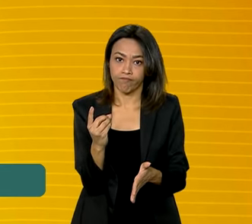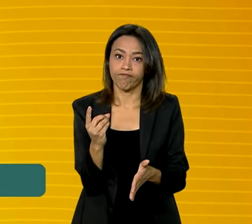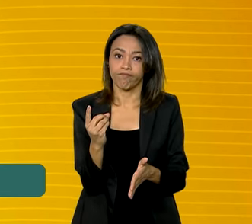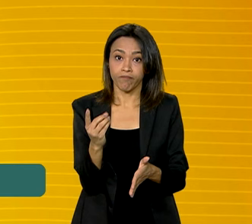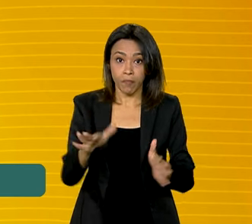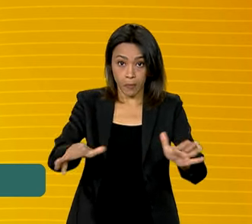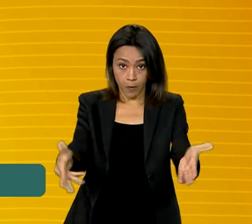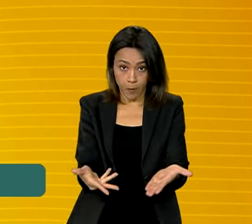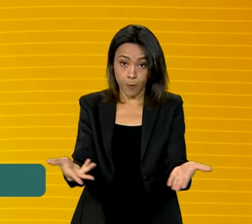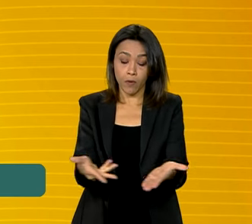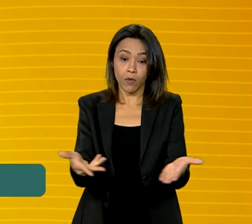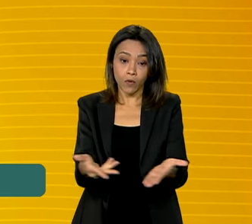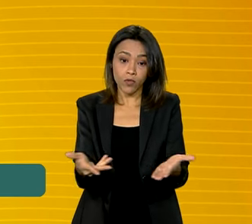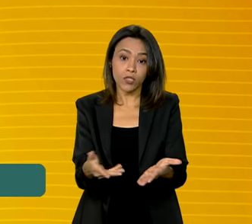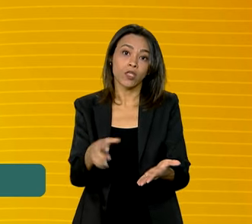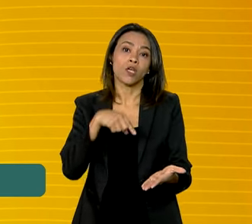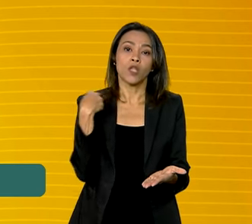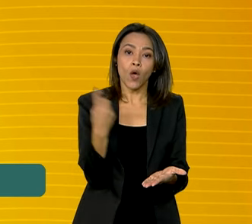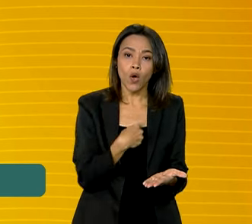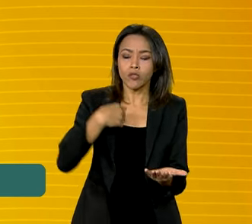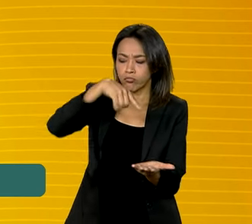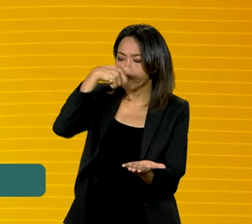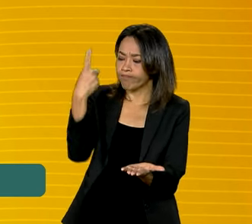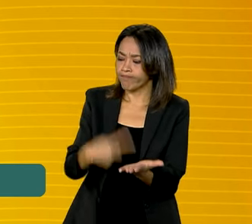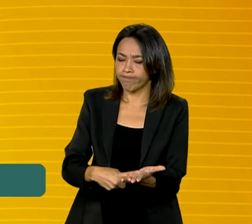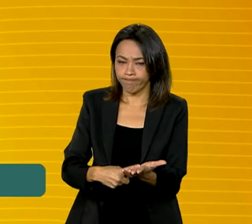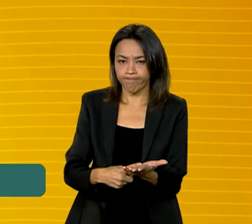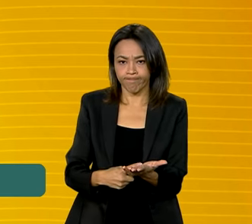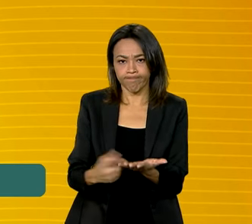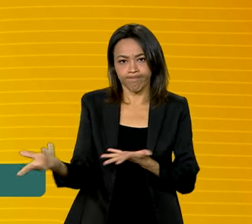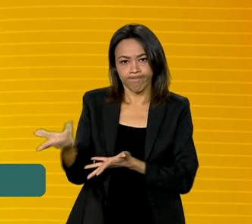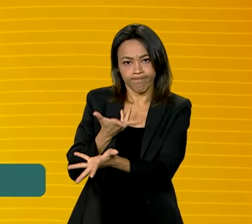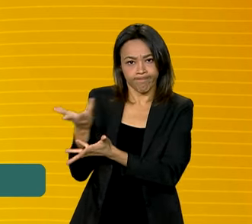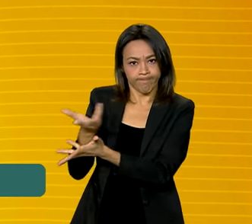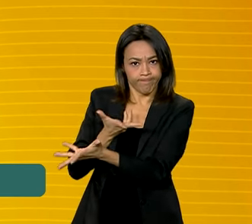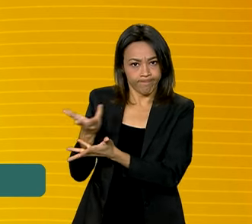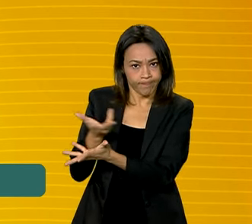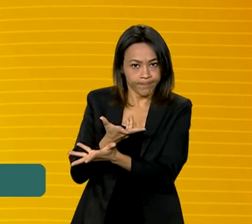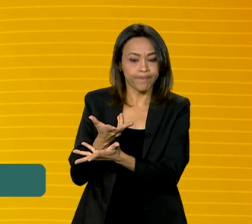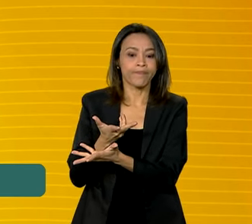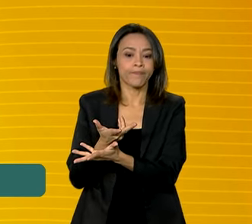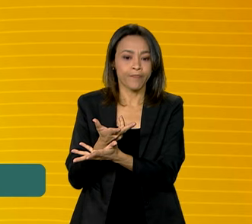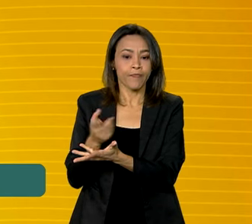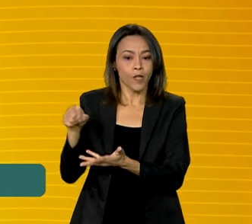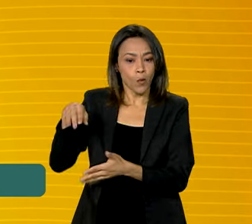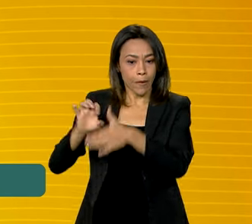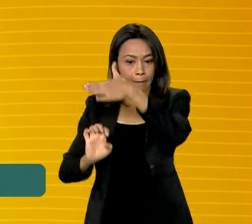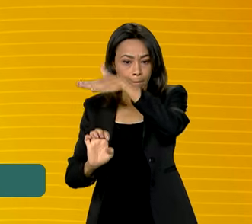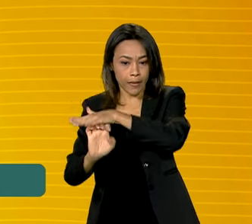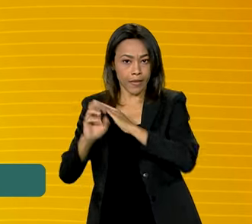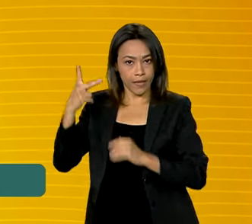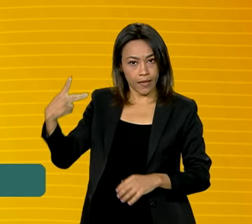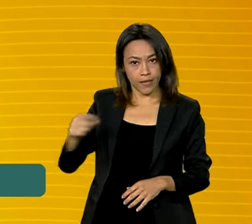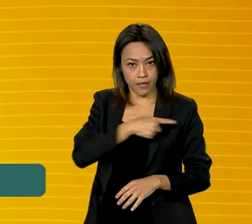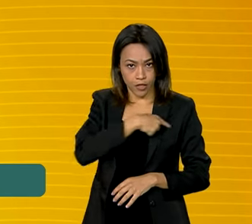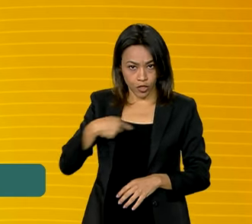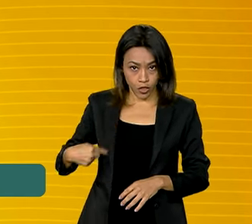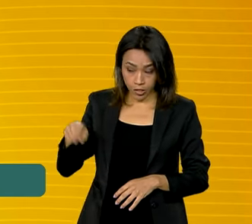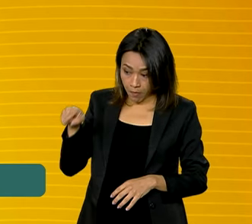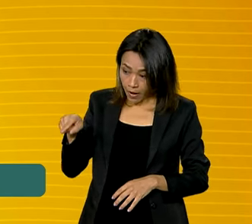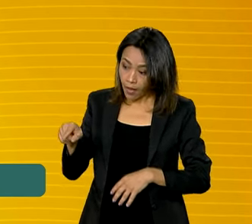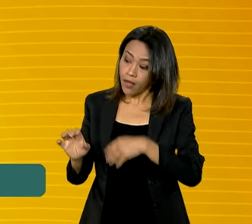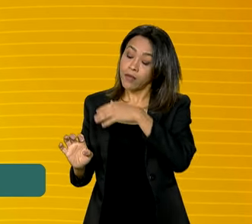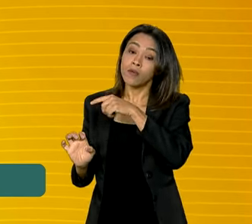E hoje estamos afirmando o compromisso da Luckin Coffee de trazer para